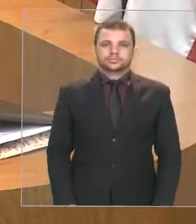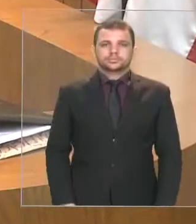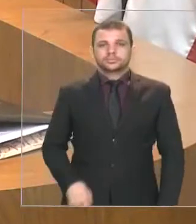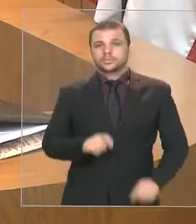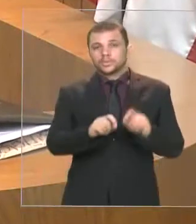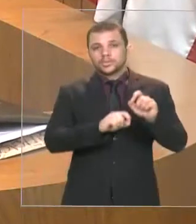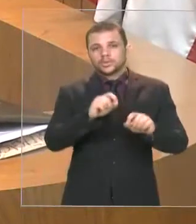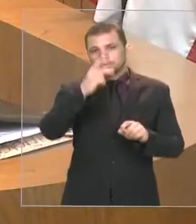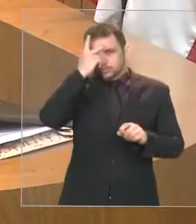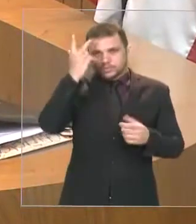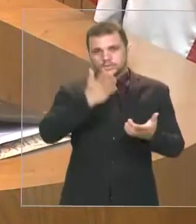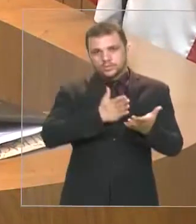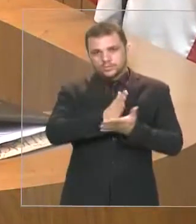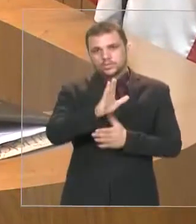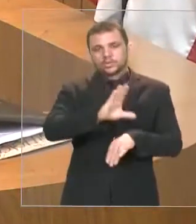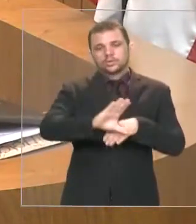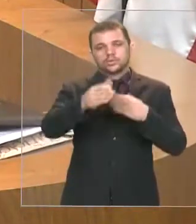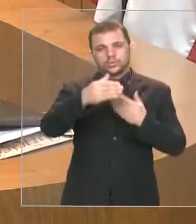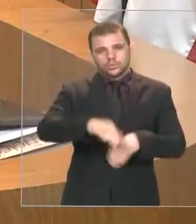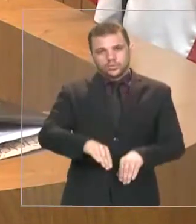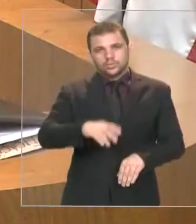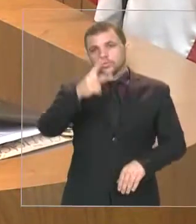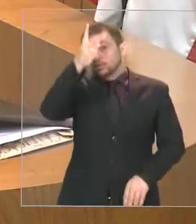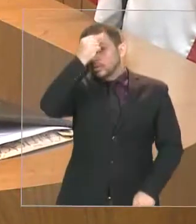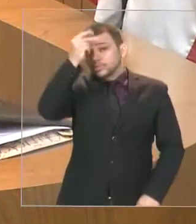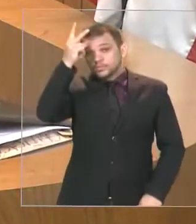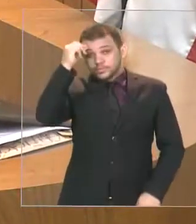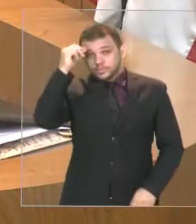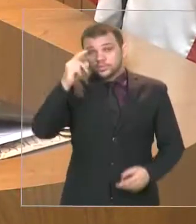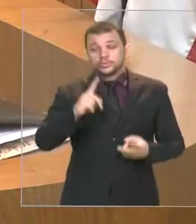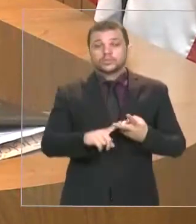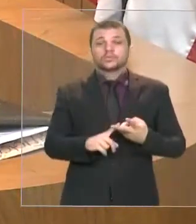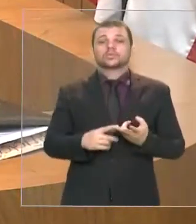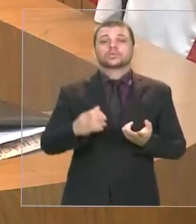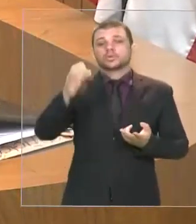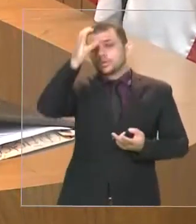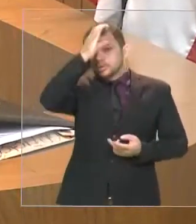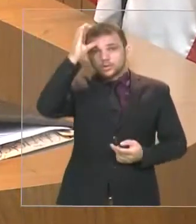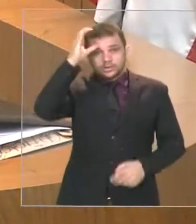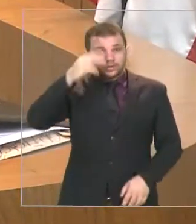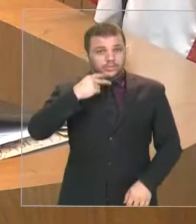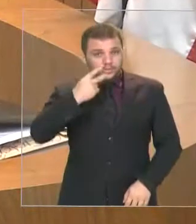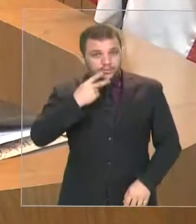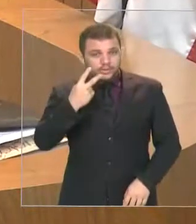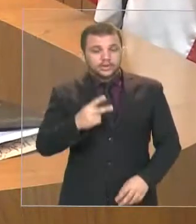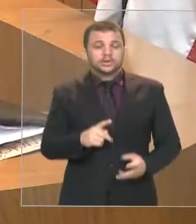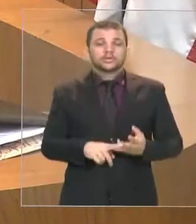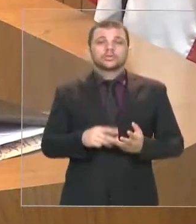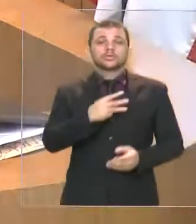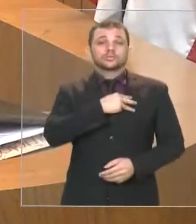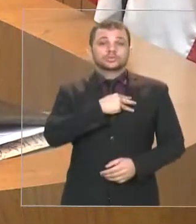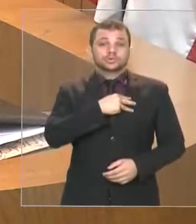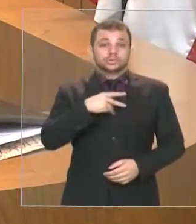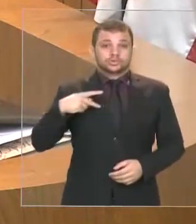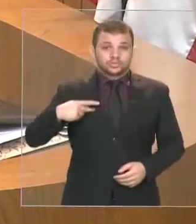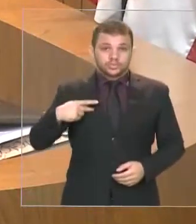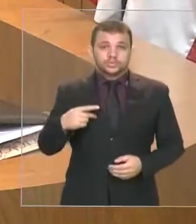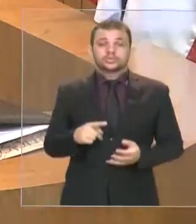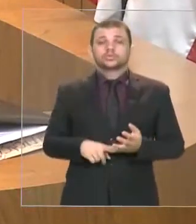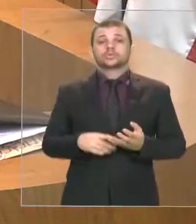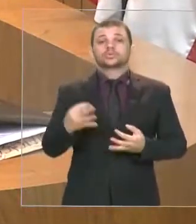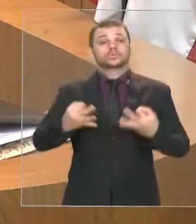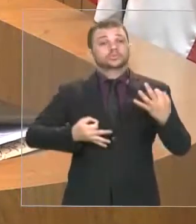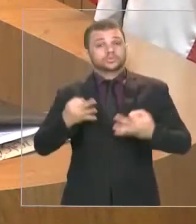no concurso, Prefeitura de Pindaré Mirim, Câmara Municipal, Ministério Público,